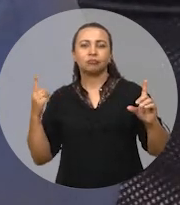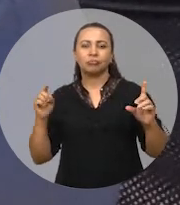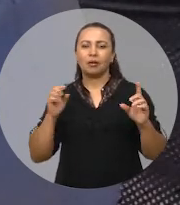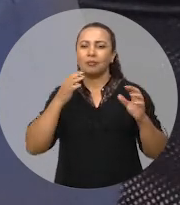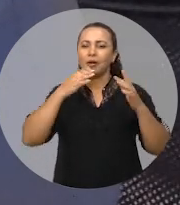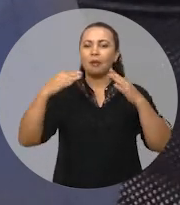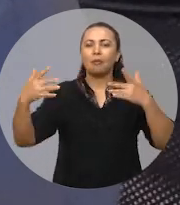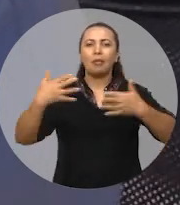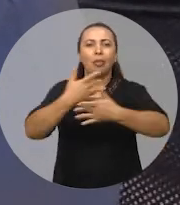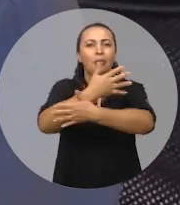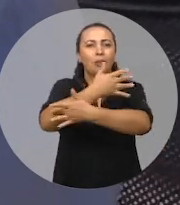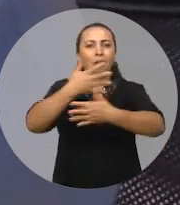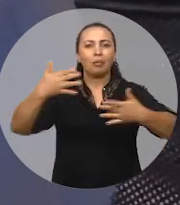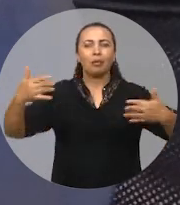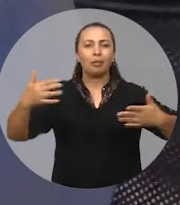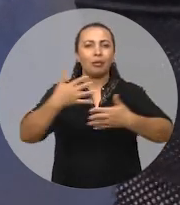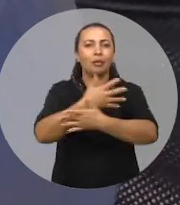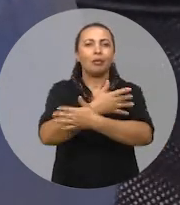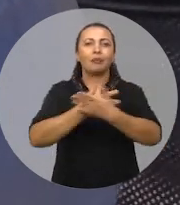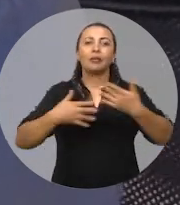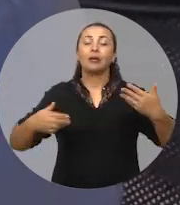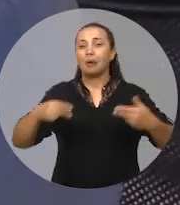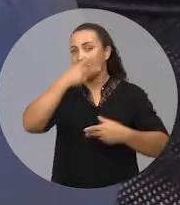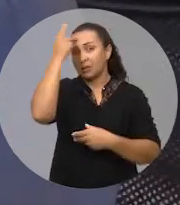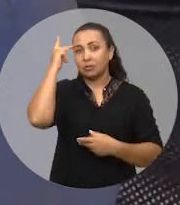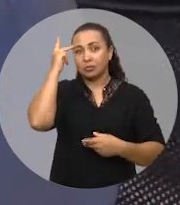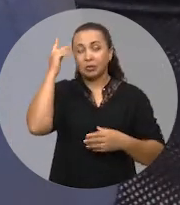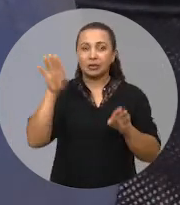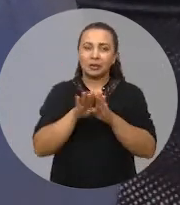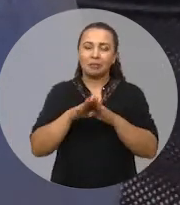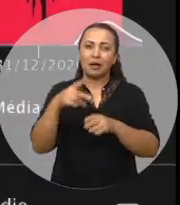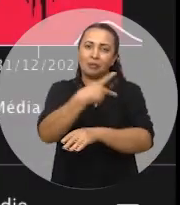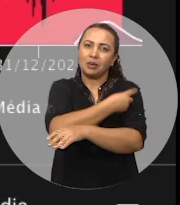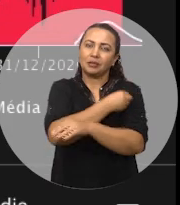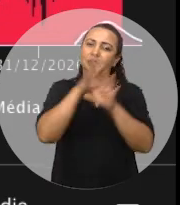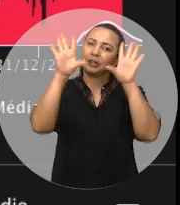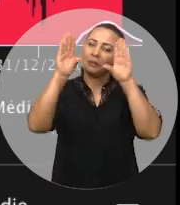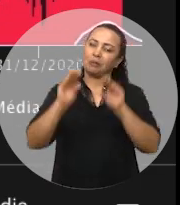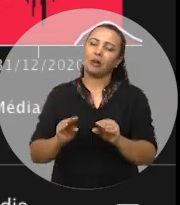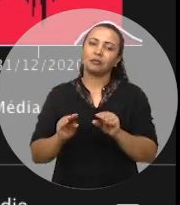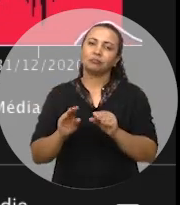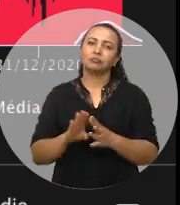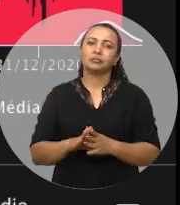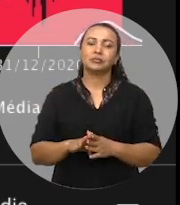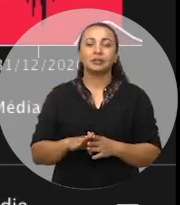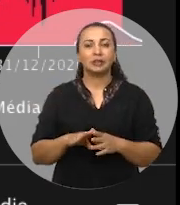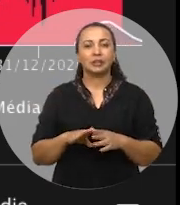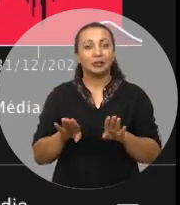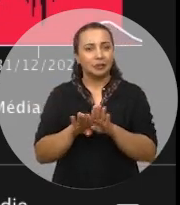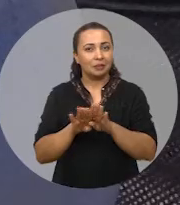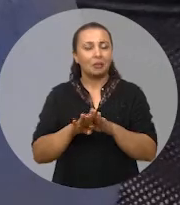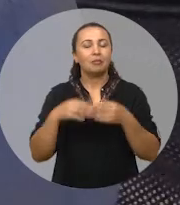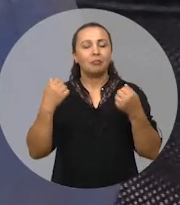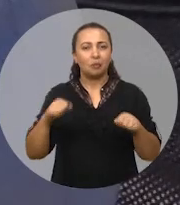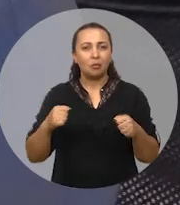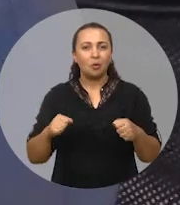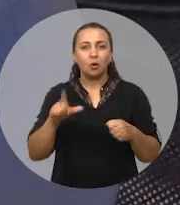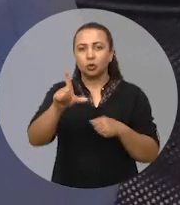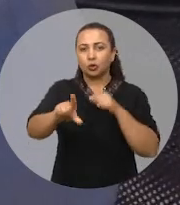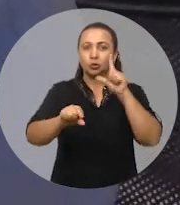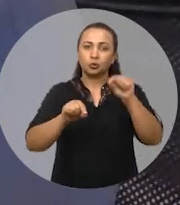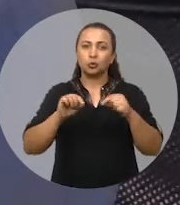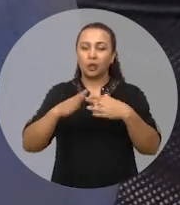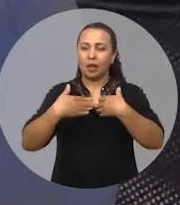está livre e a cobertura vacinal também é baixa. Além disso, é possível selecionar